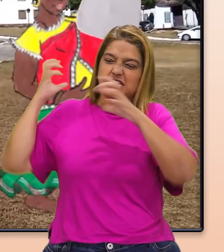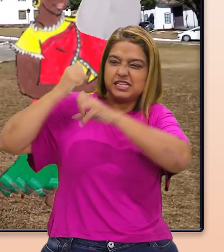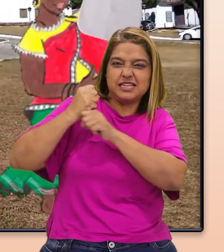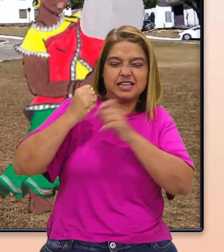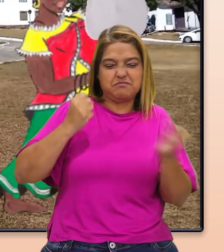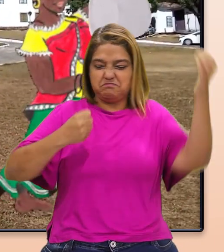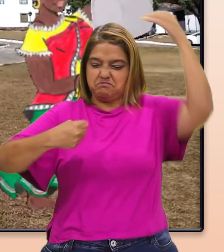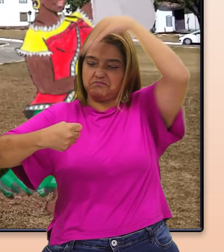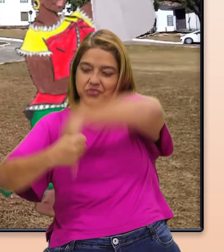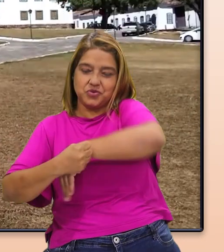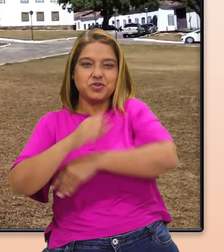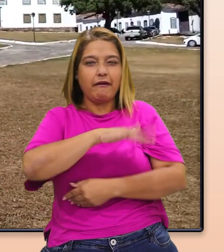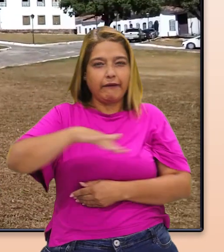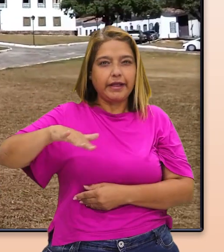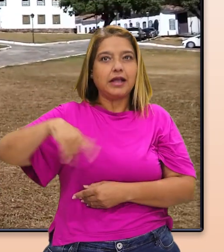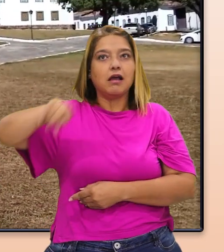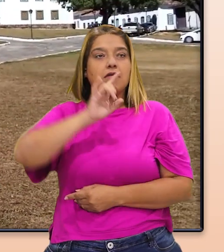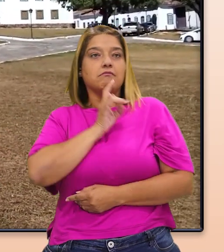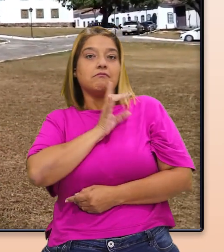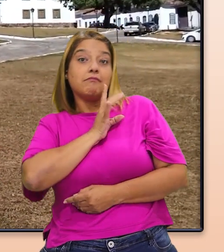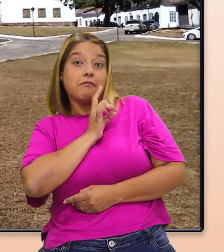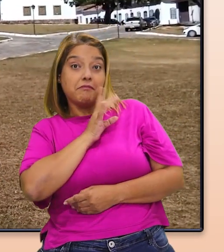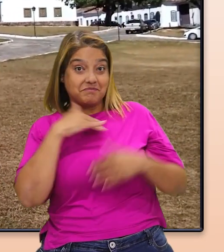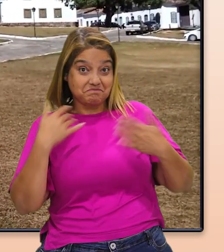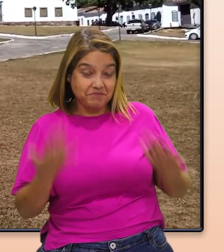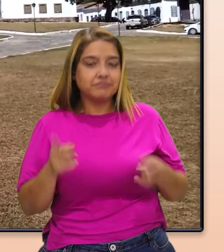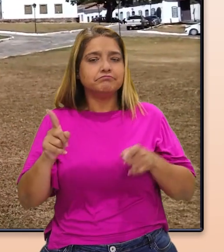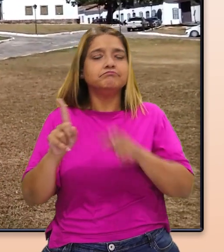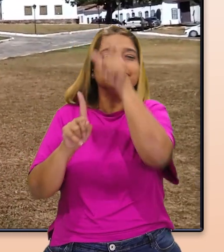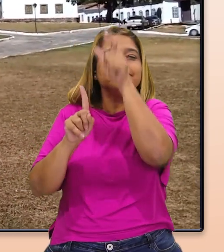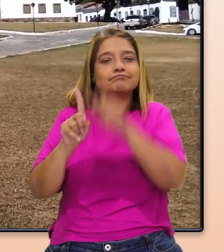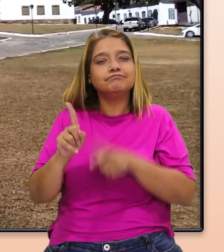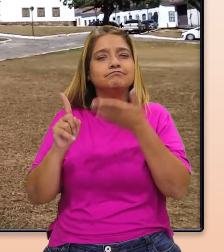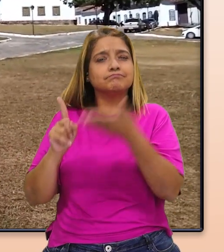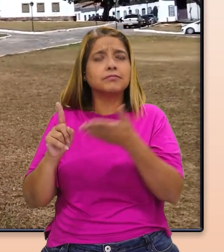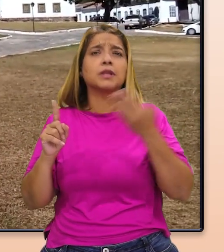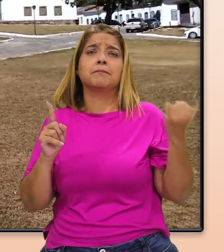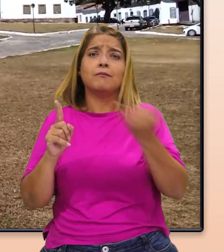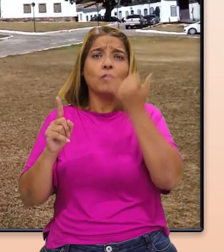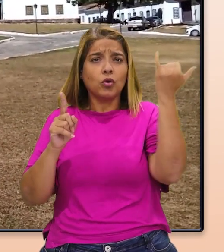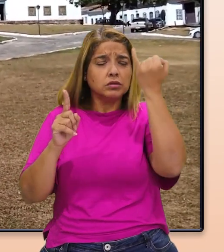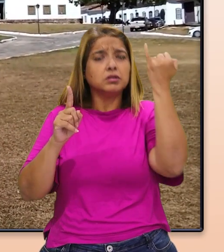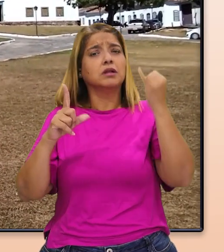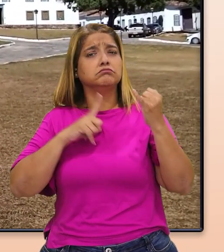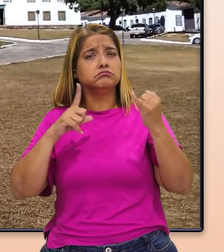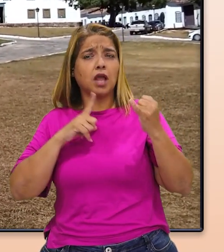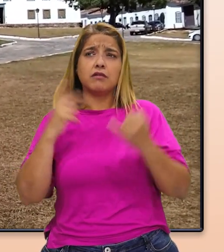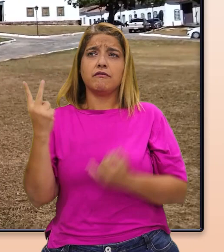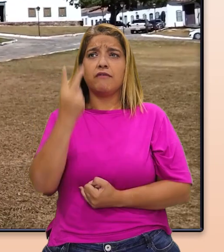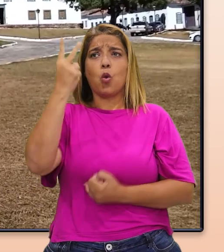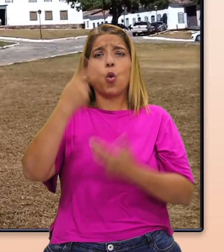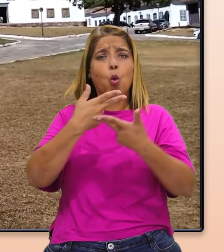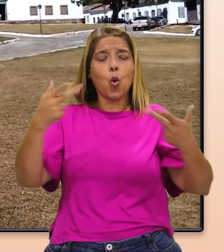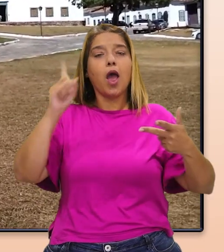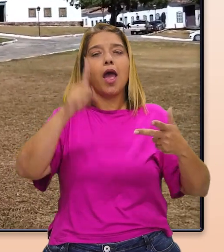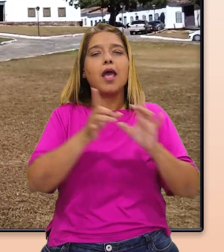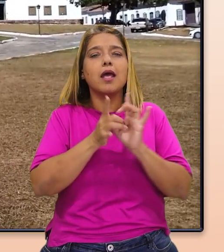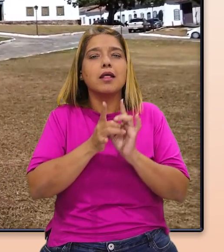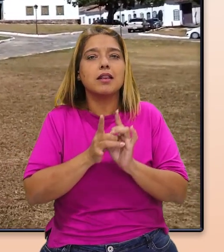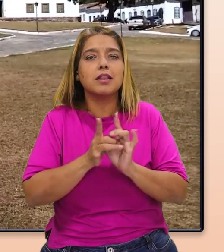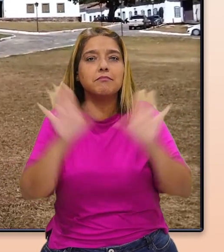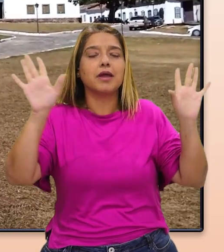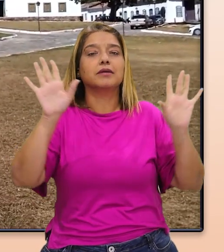Malcriadas Mas esta figura feminina é emblemática e traz valores importantes a ideia da libertação